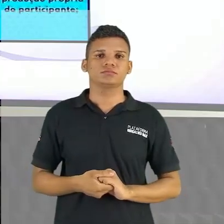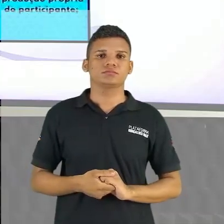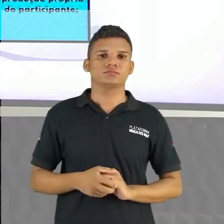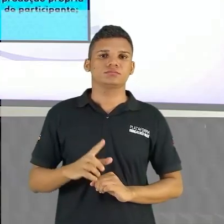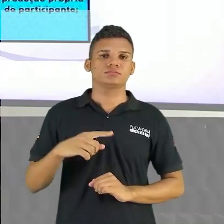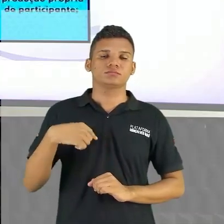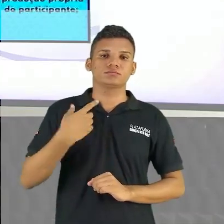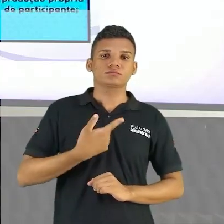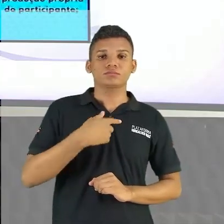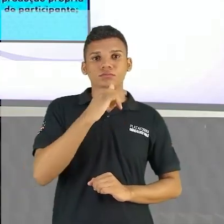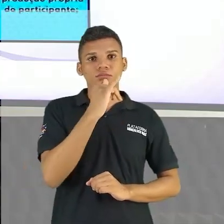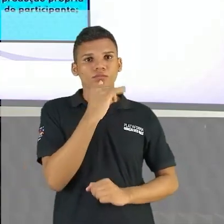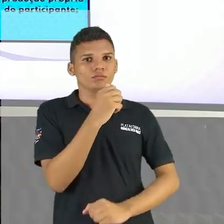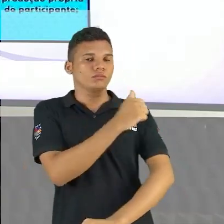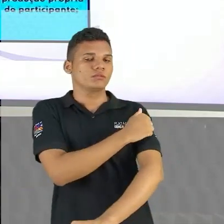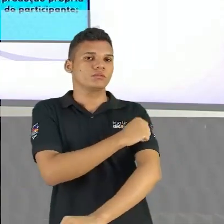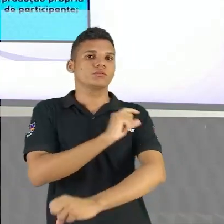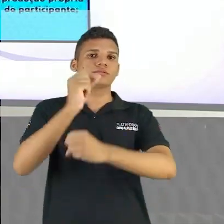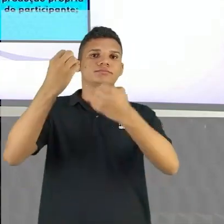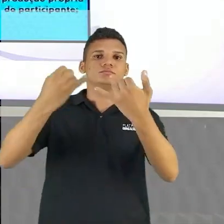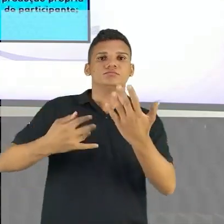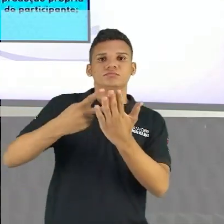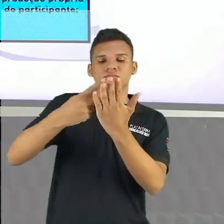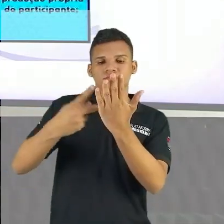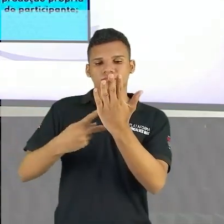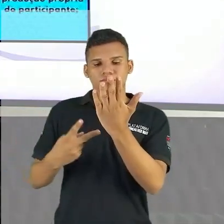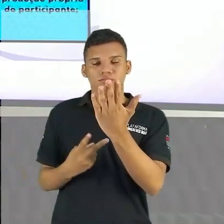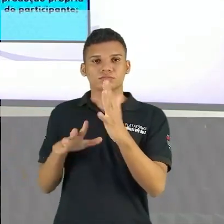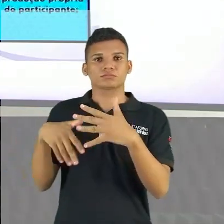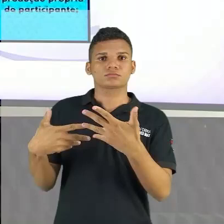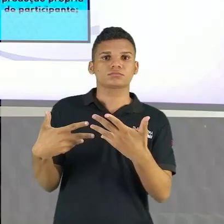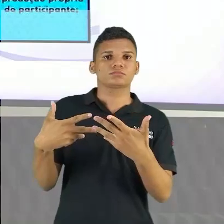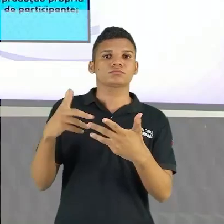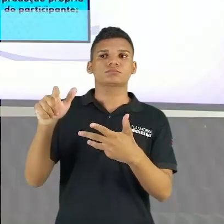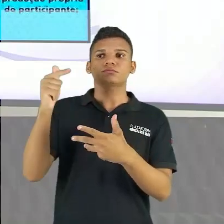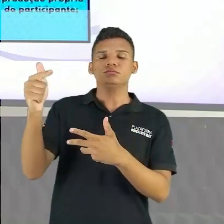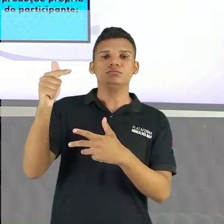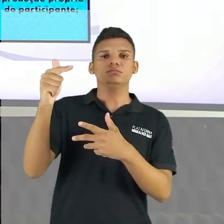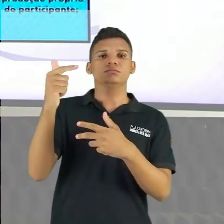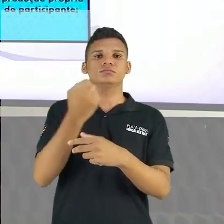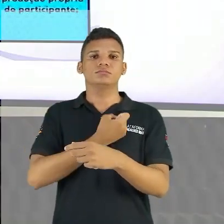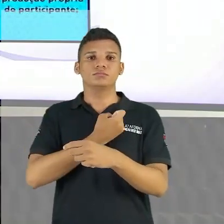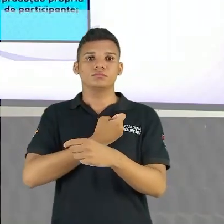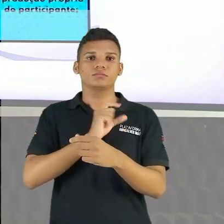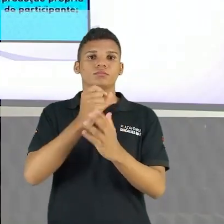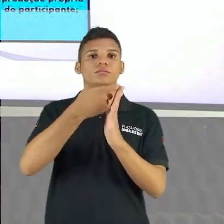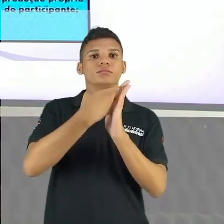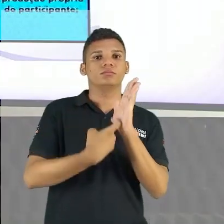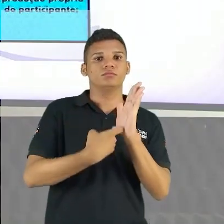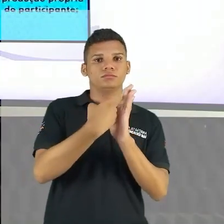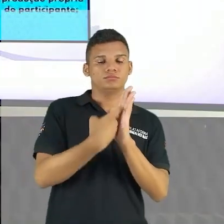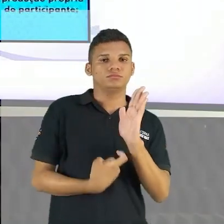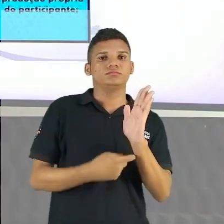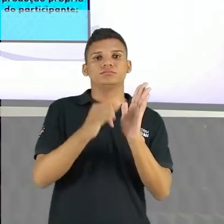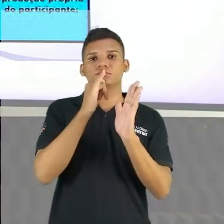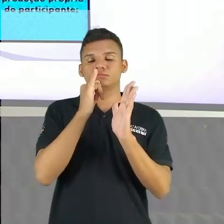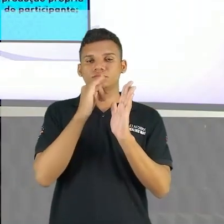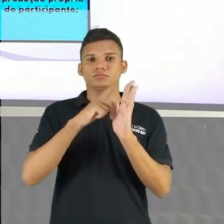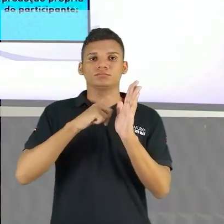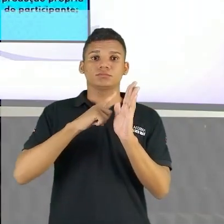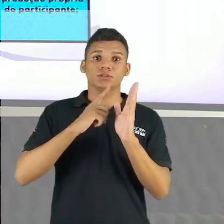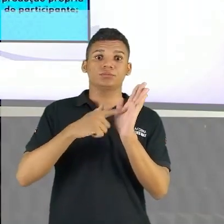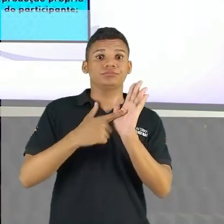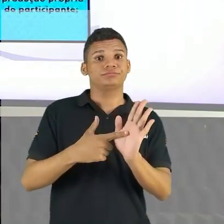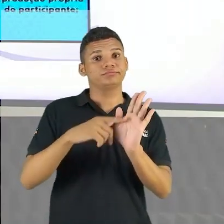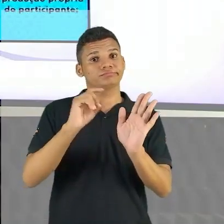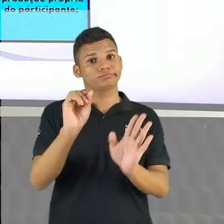aluno por exemplo vai fazer uma poesia ou o aluno faz um outro gênero textual que não seja a dissertação argumentação isso também pode levá-lo a